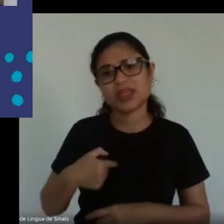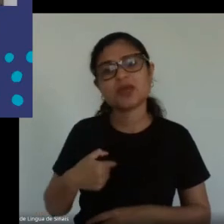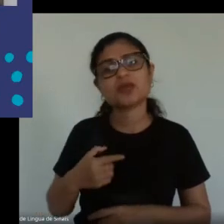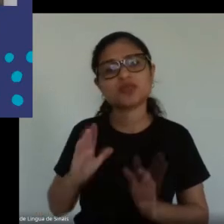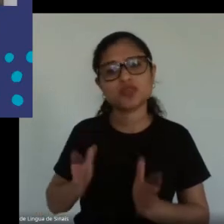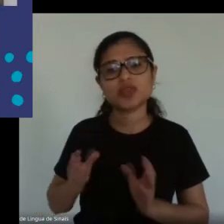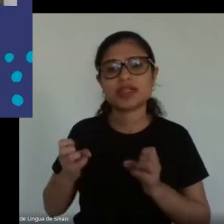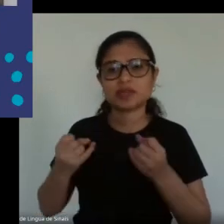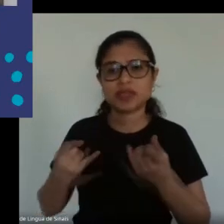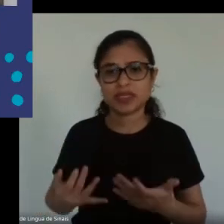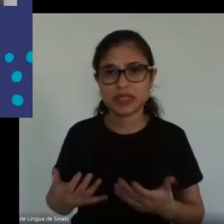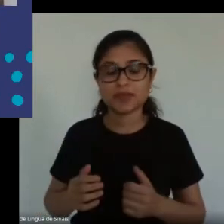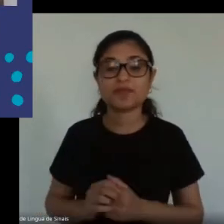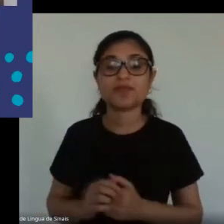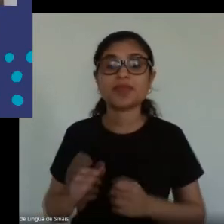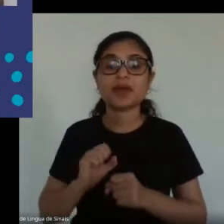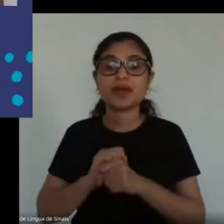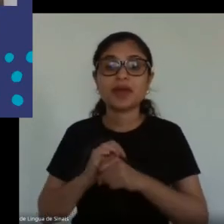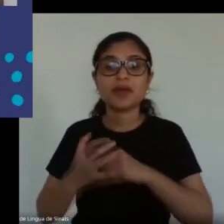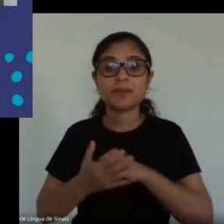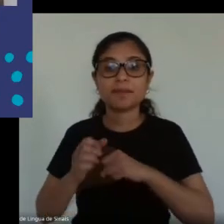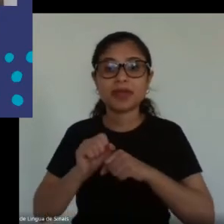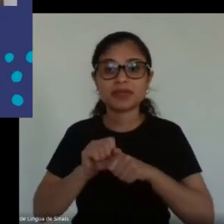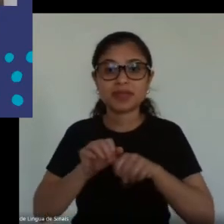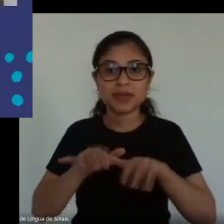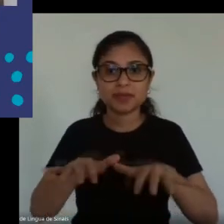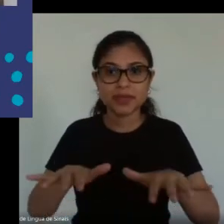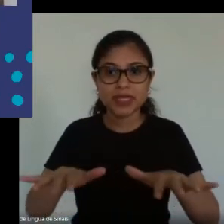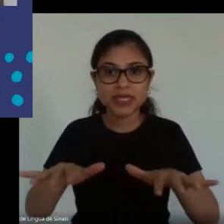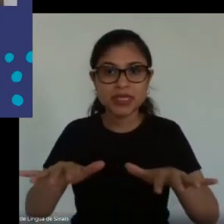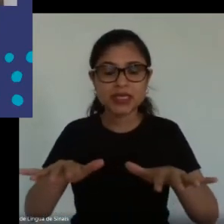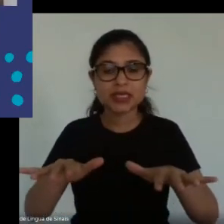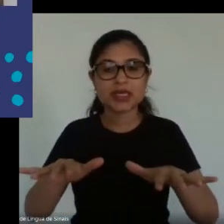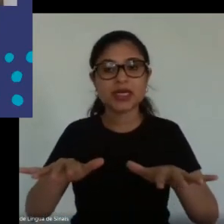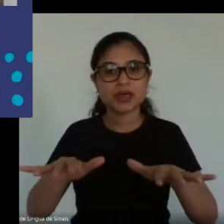A pandemia está acessando mais